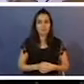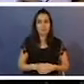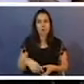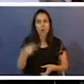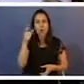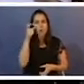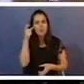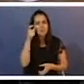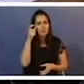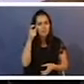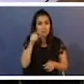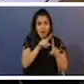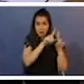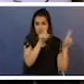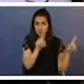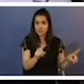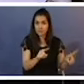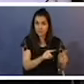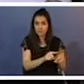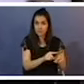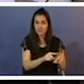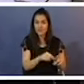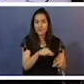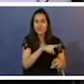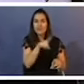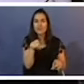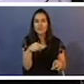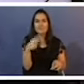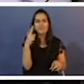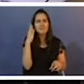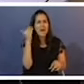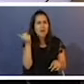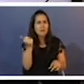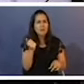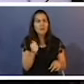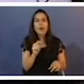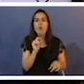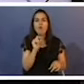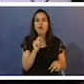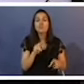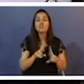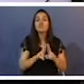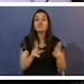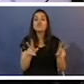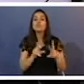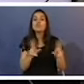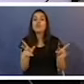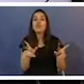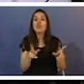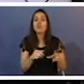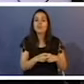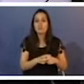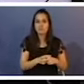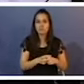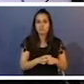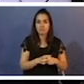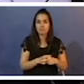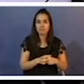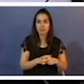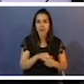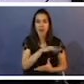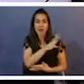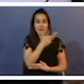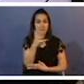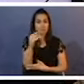observar essa ilustração da região do Pampa você saberia apontar uma grande diferença em relação aos ambientes